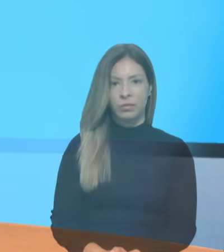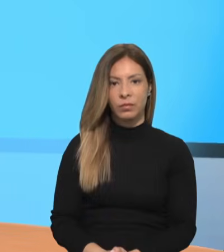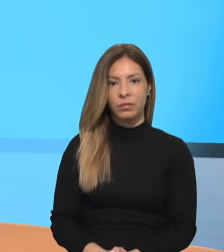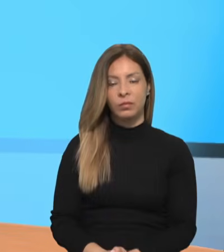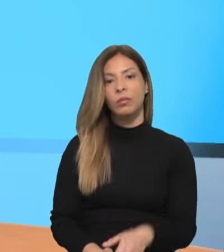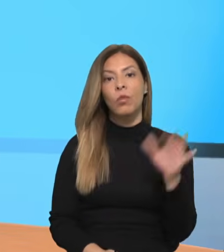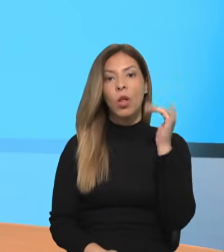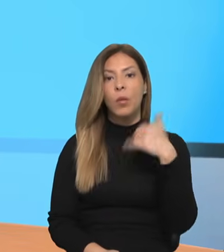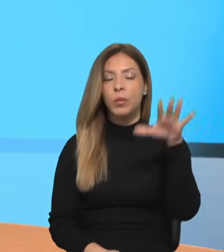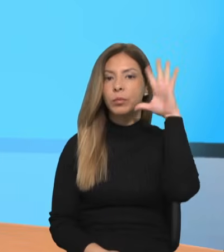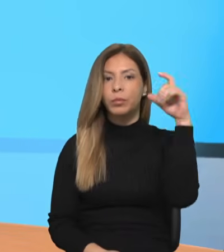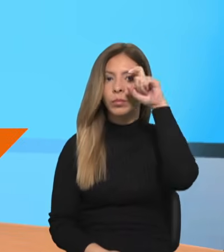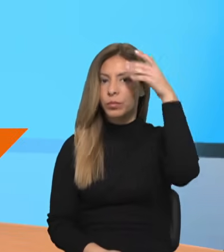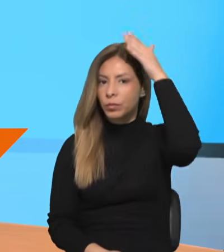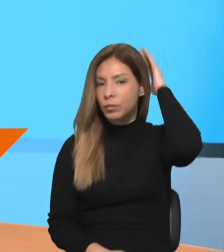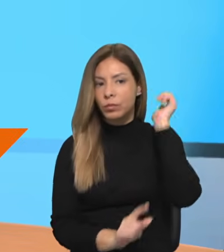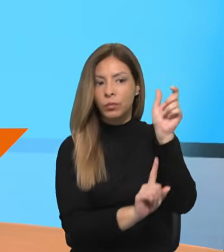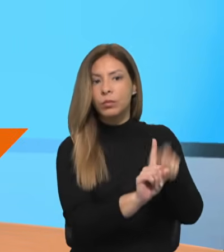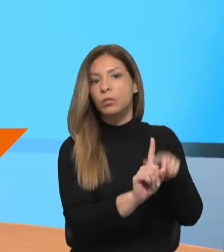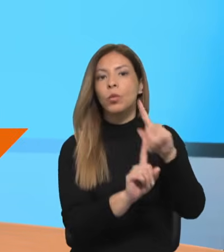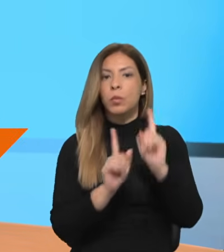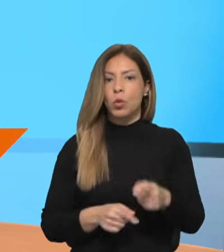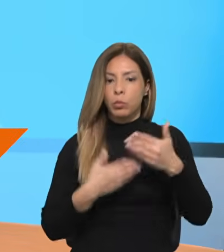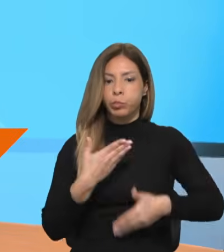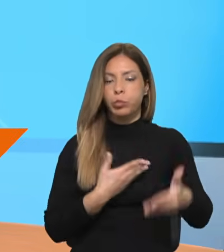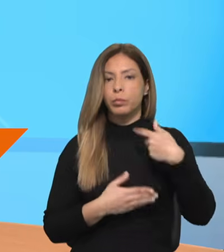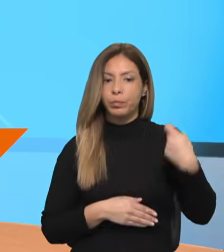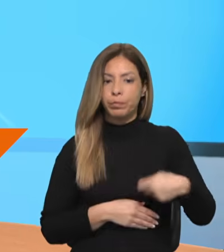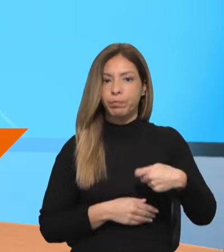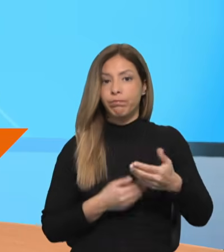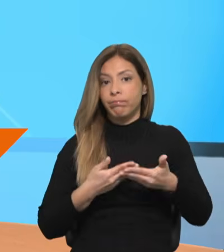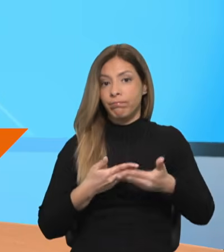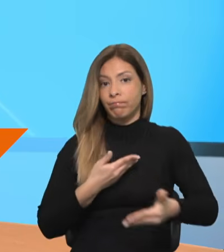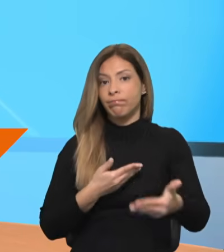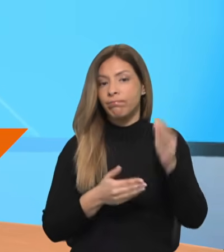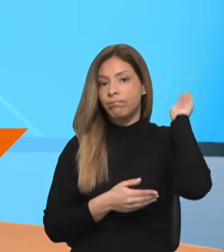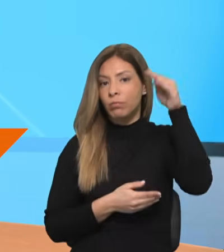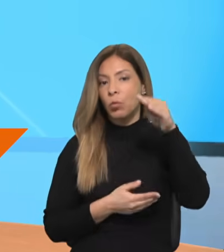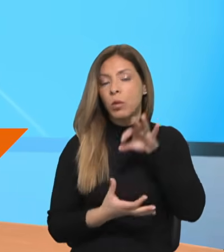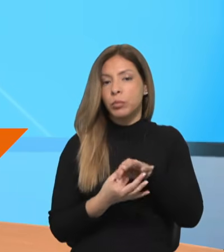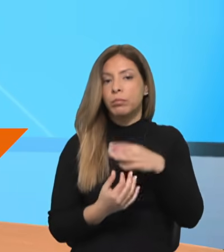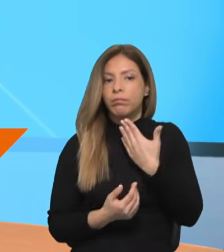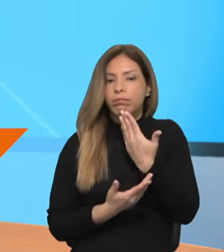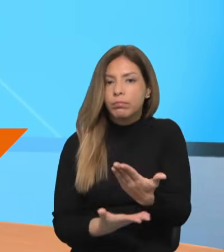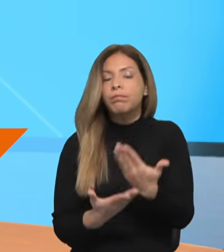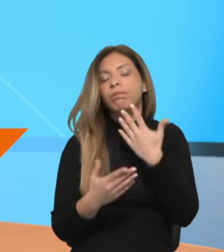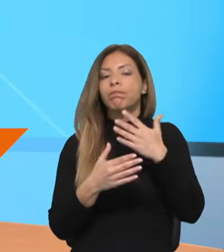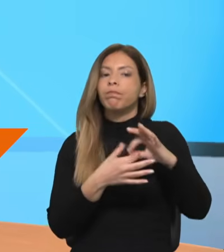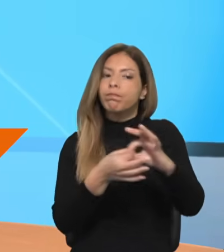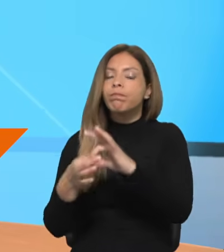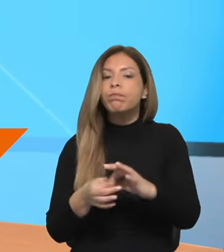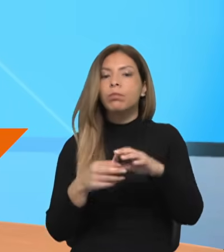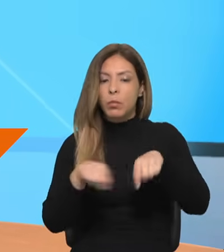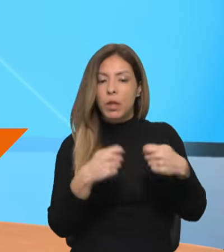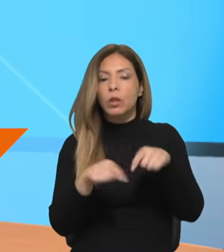Olá, muito boa tarde. António José Seguro iniciou o seu mandato como Presidente da República com apelos à estabilidade, a compromissos interpartidários e à